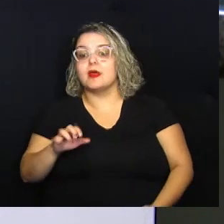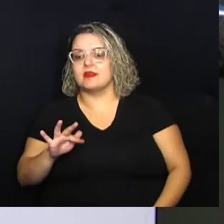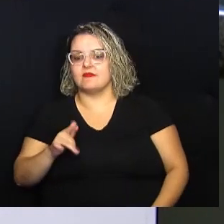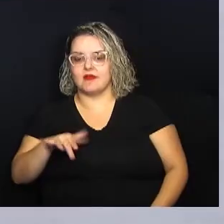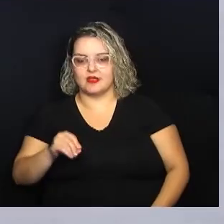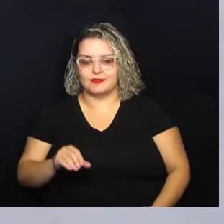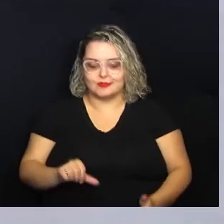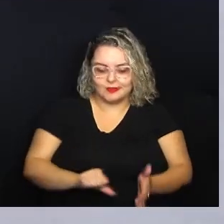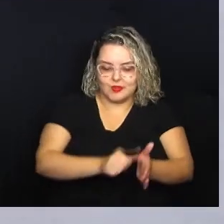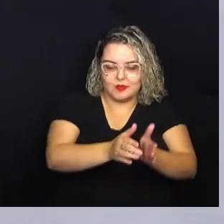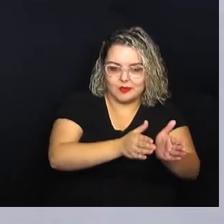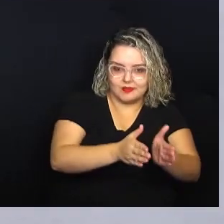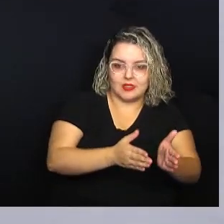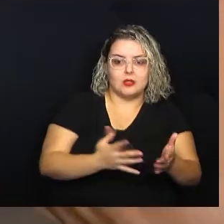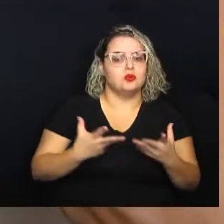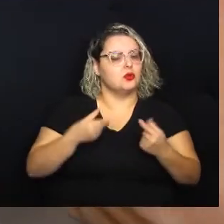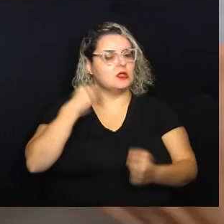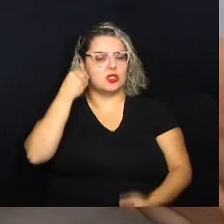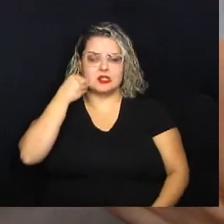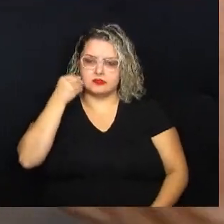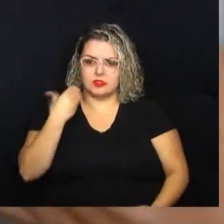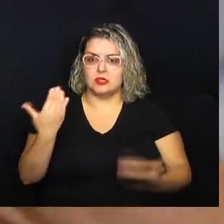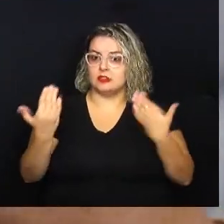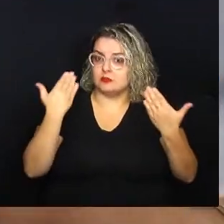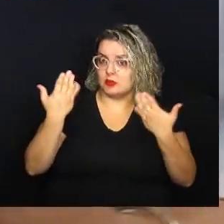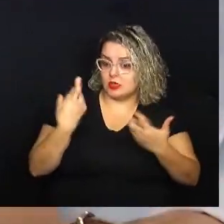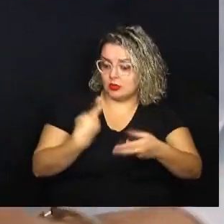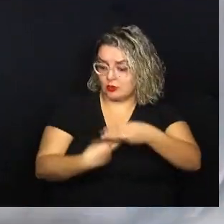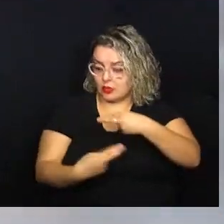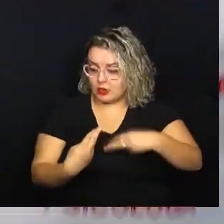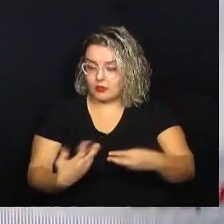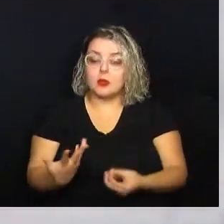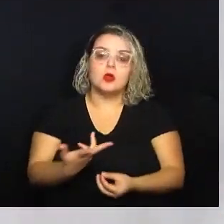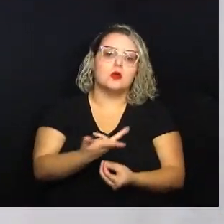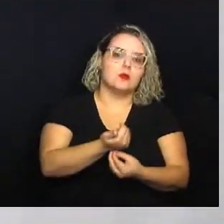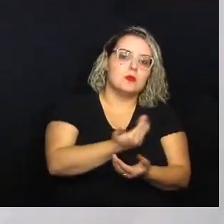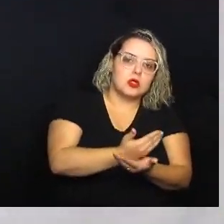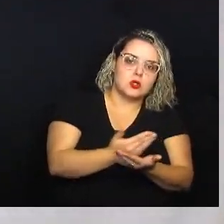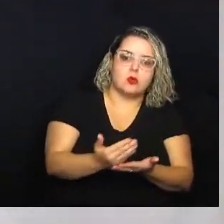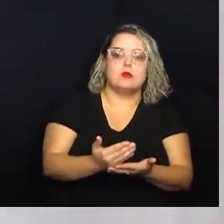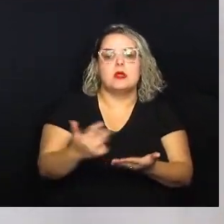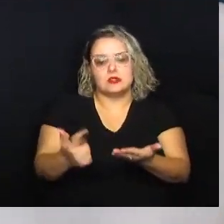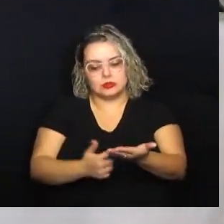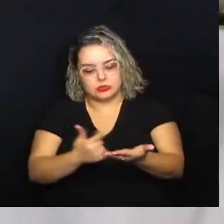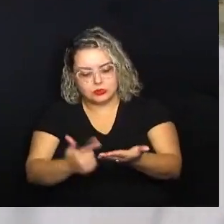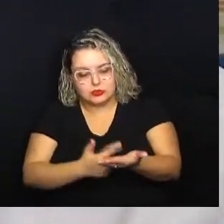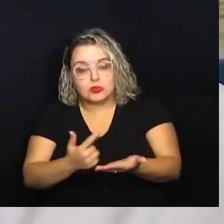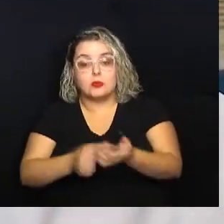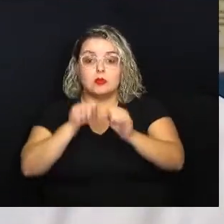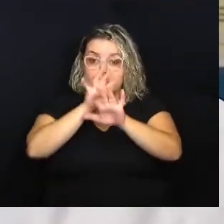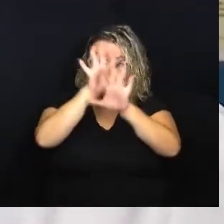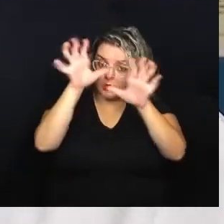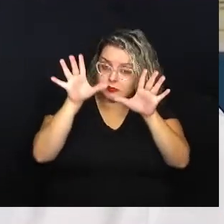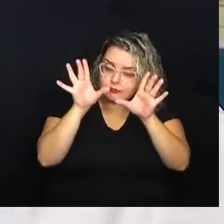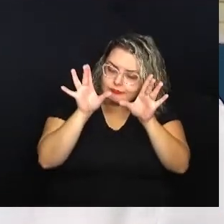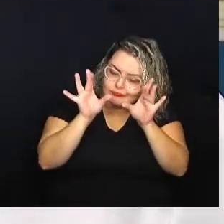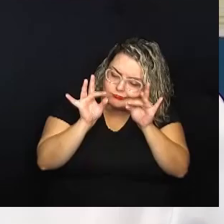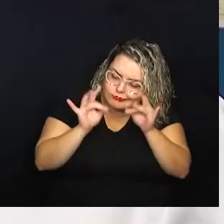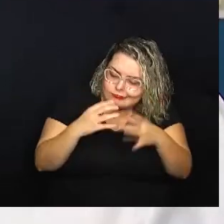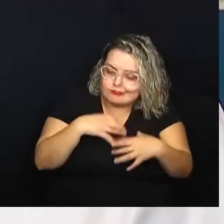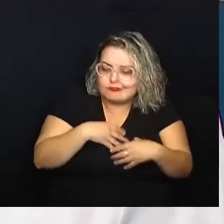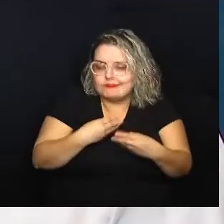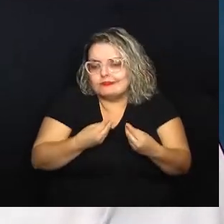da história. Carla trouxe toda a sua experiência na psicologia e sua relação com a arte para o início da obra,